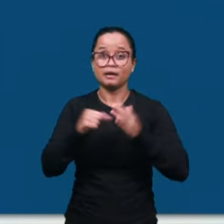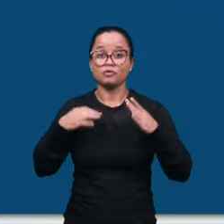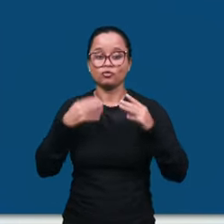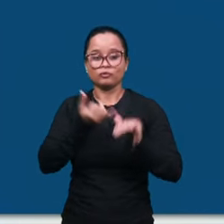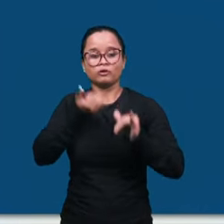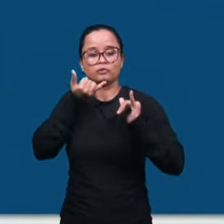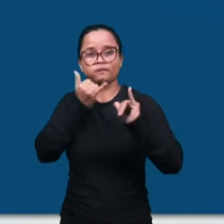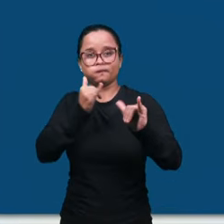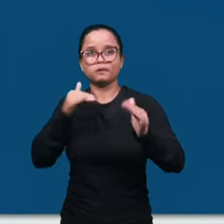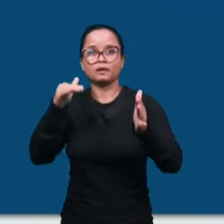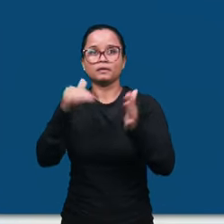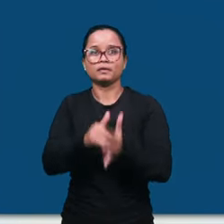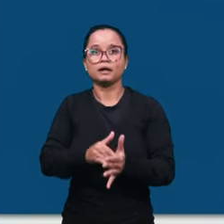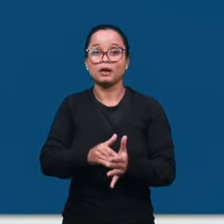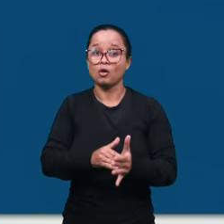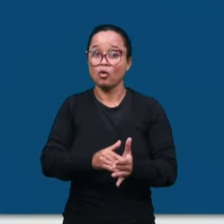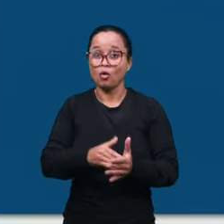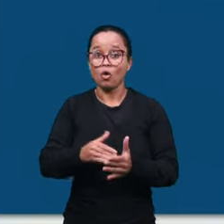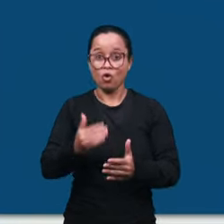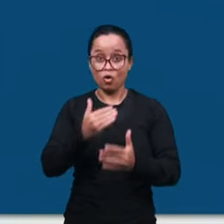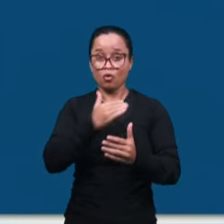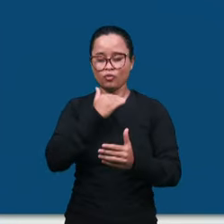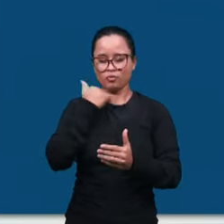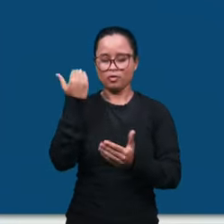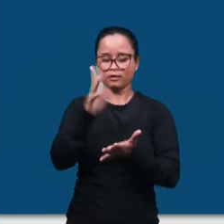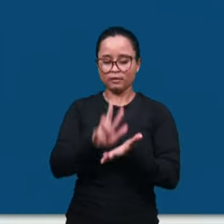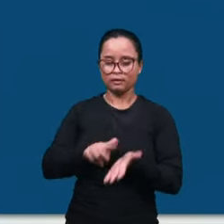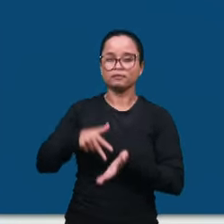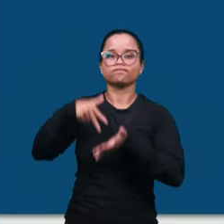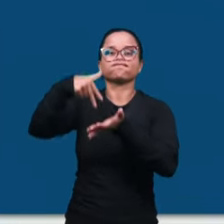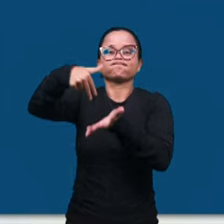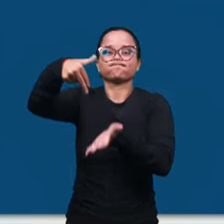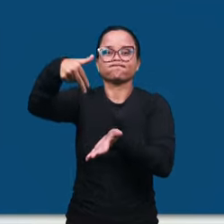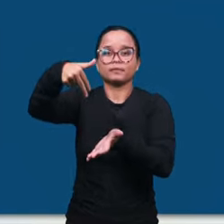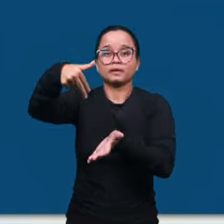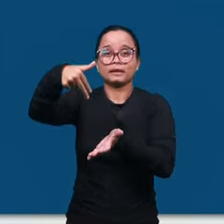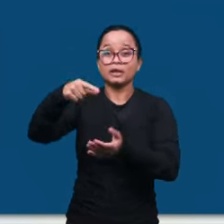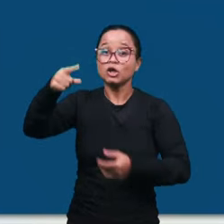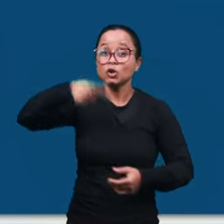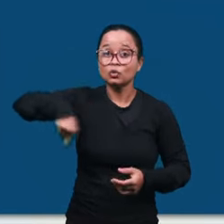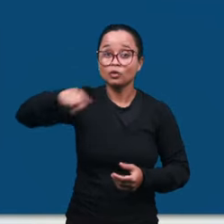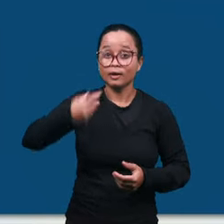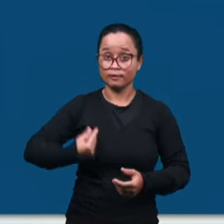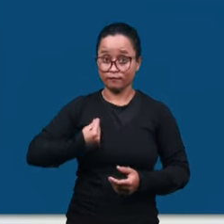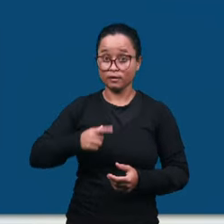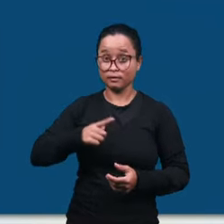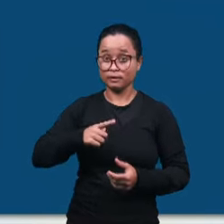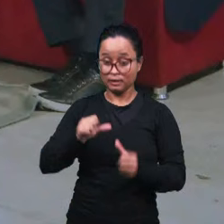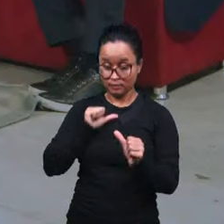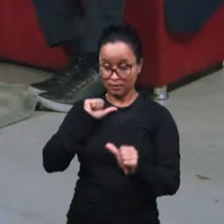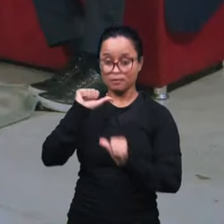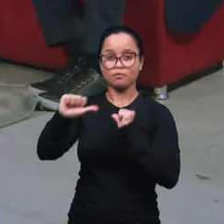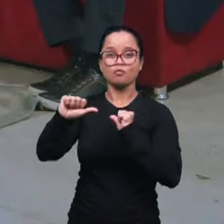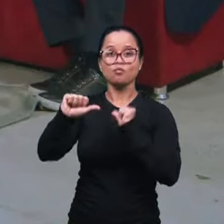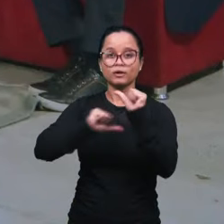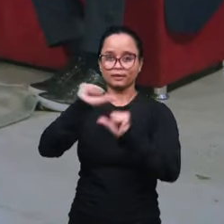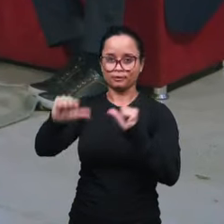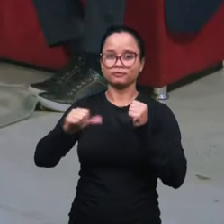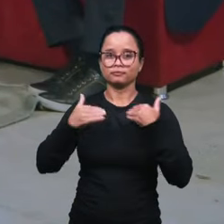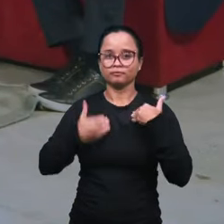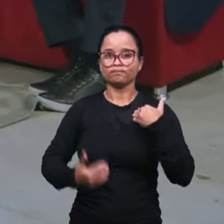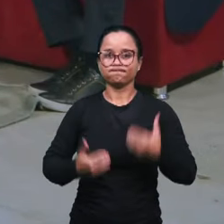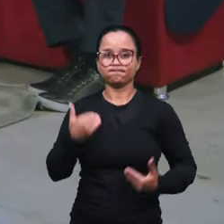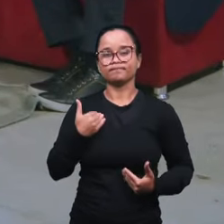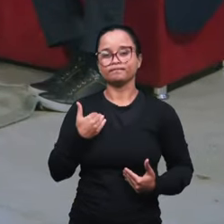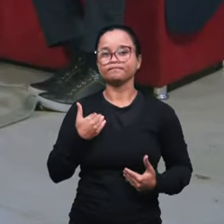soará, e os mortos ressuscitarão incorruptíveis, e nós seremos transformados. Ou seja, é o texto citado pelo pastor Gerson,